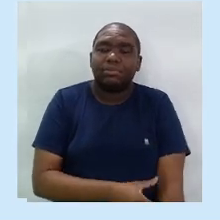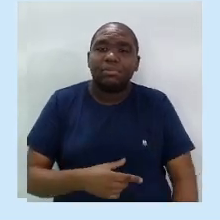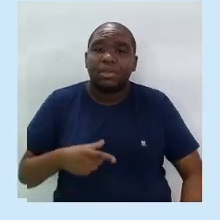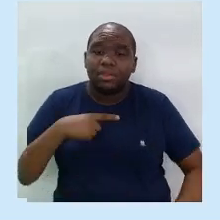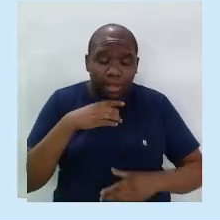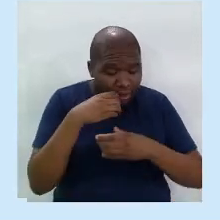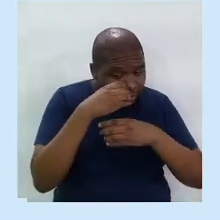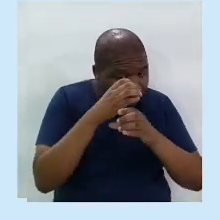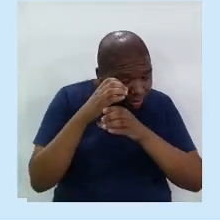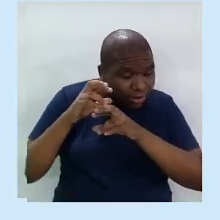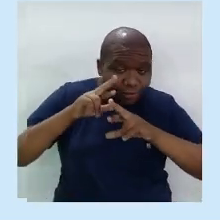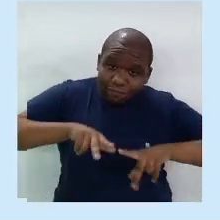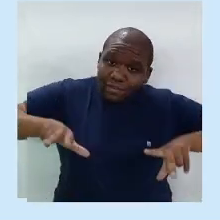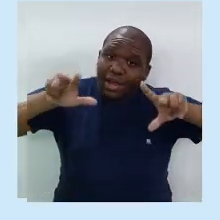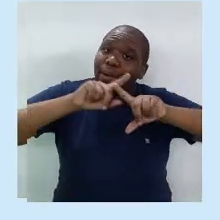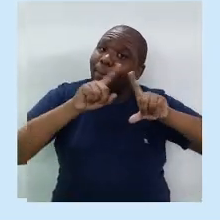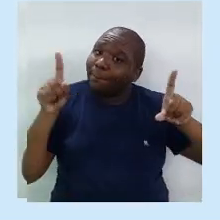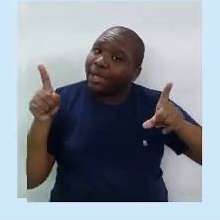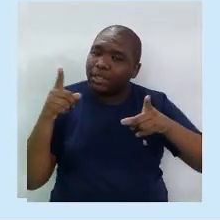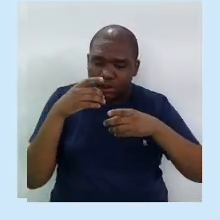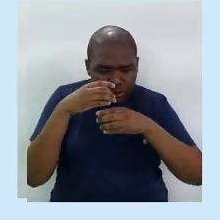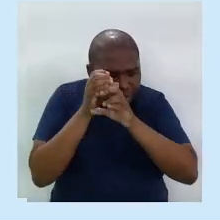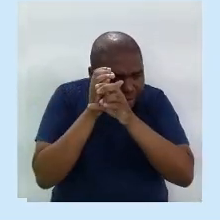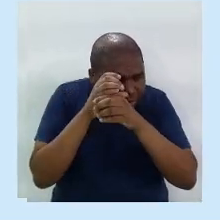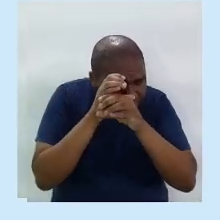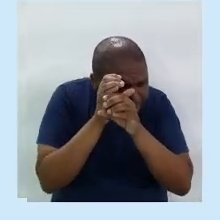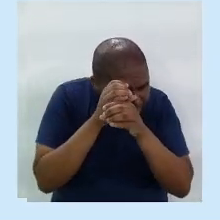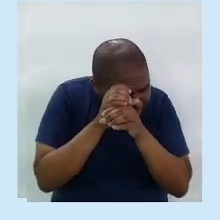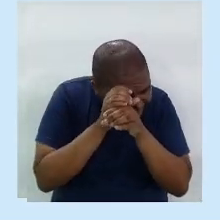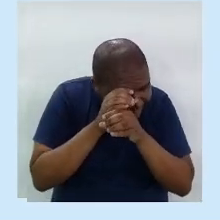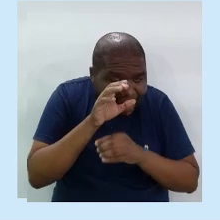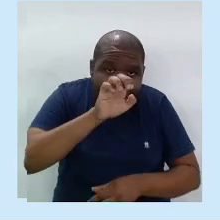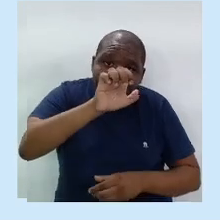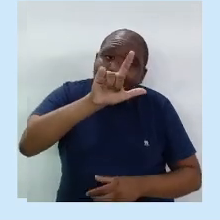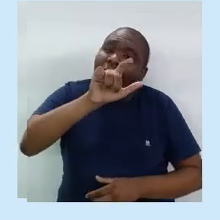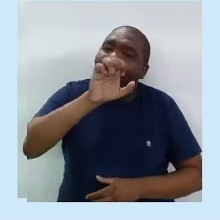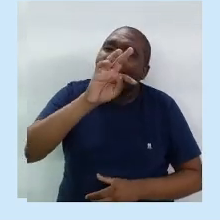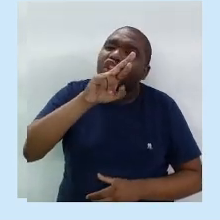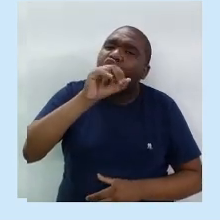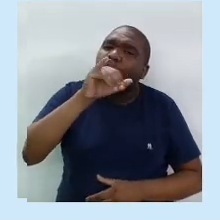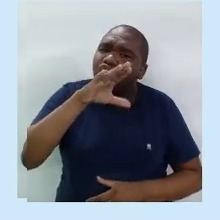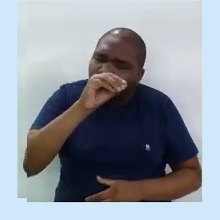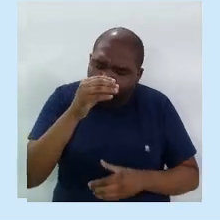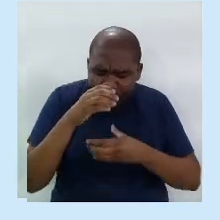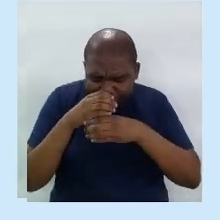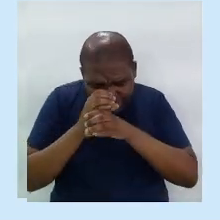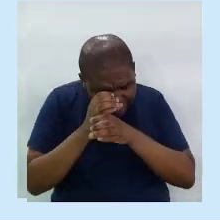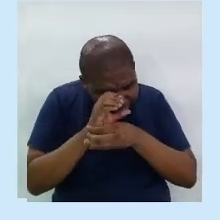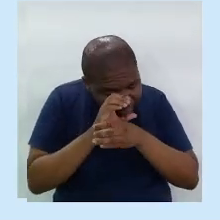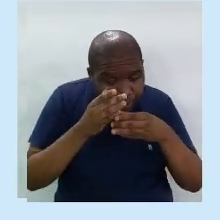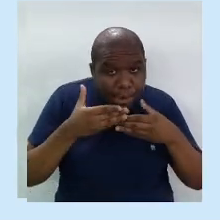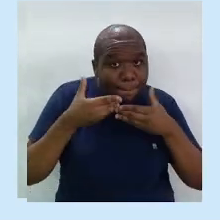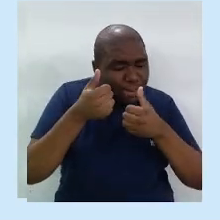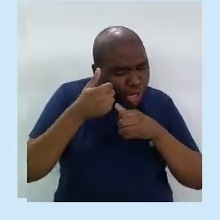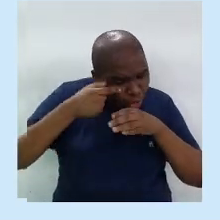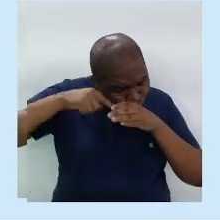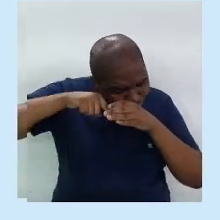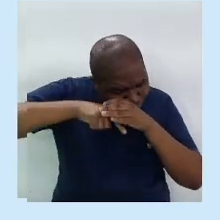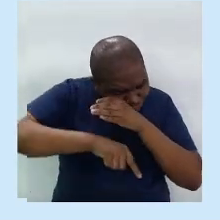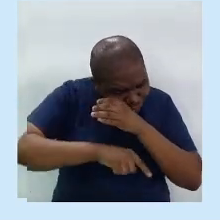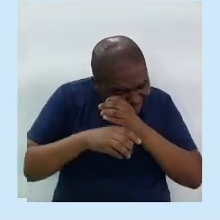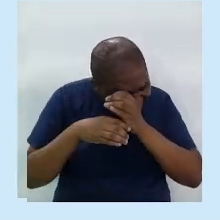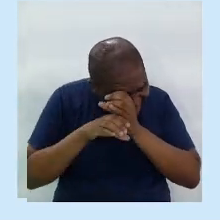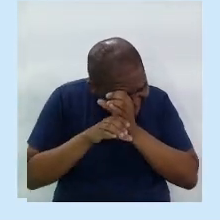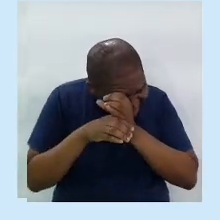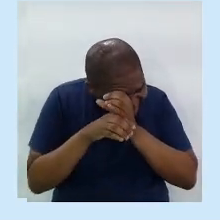microscópio, mas o eletrônico ele tem uma potência muito mais elevada. Então, o vírus ele só é